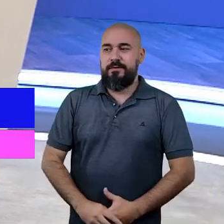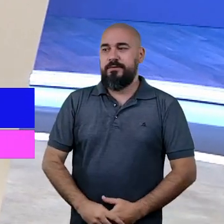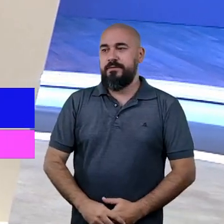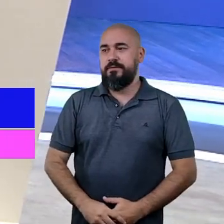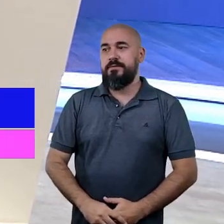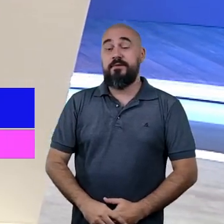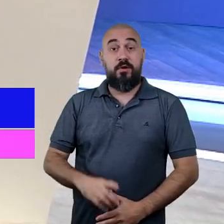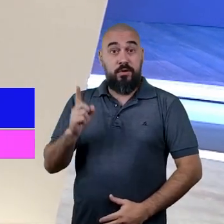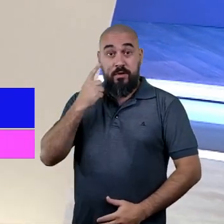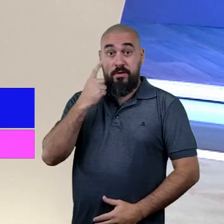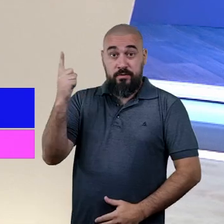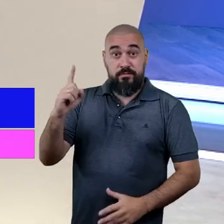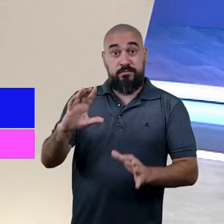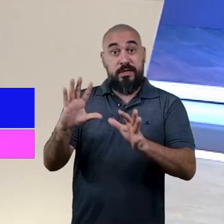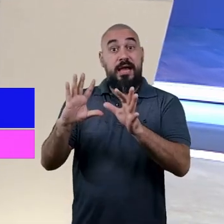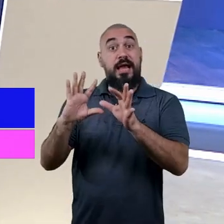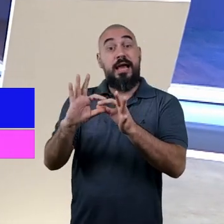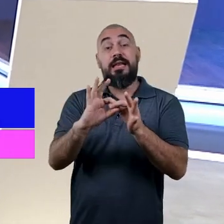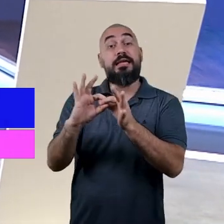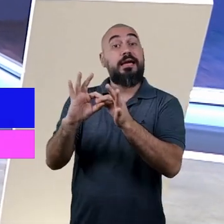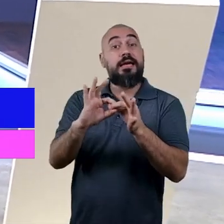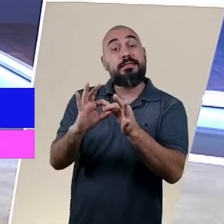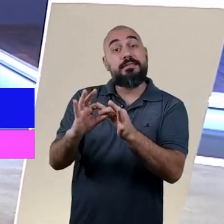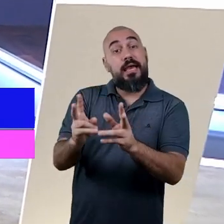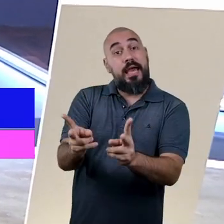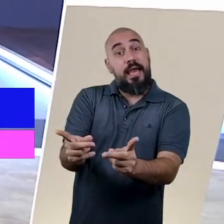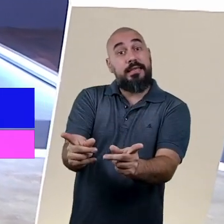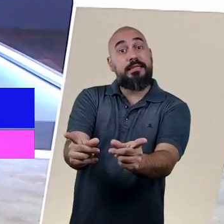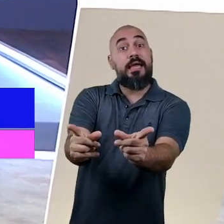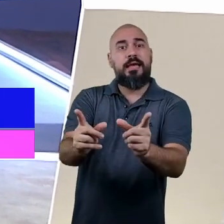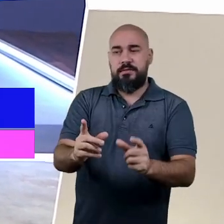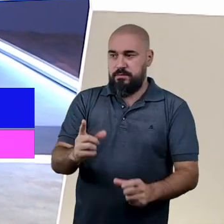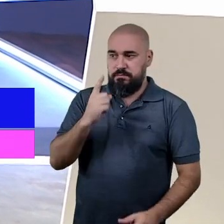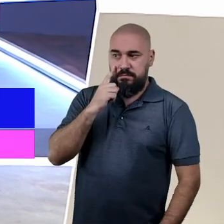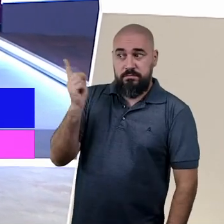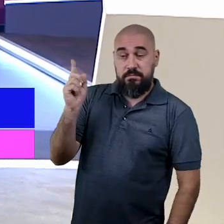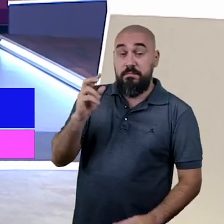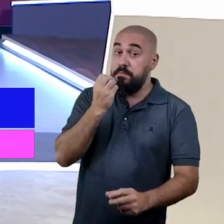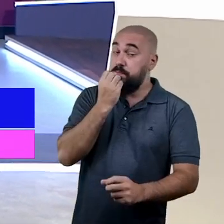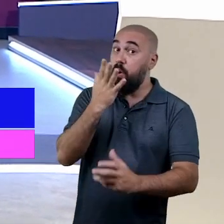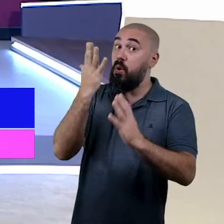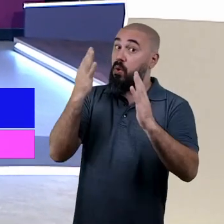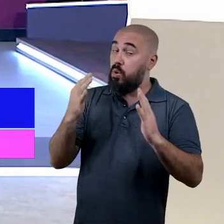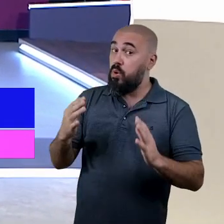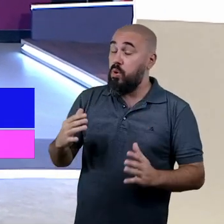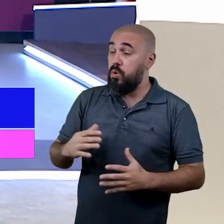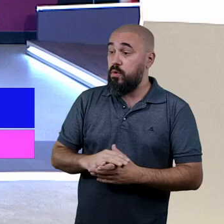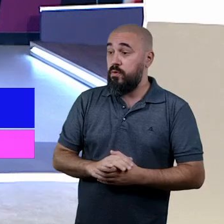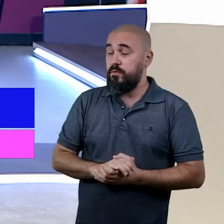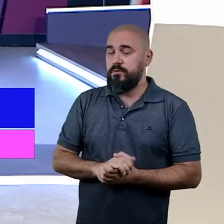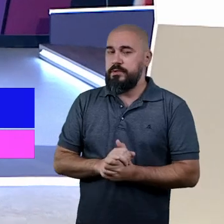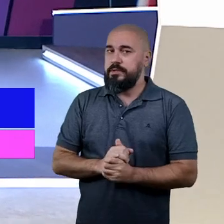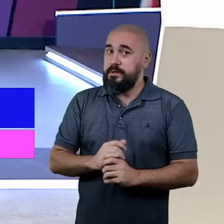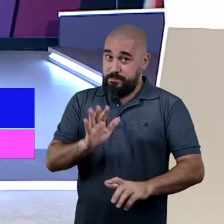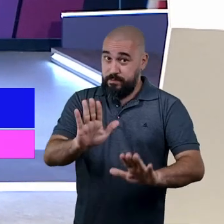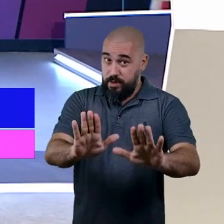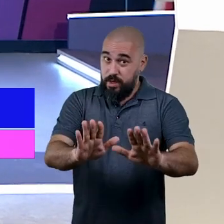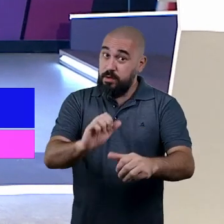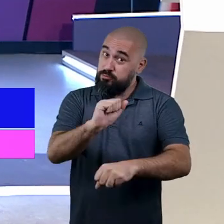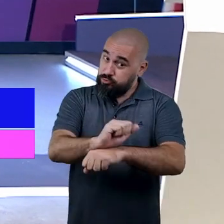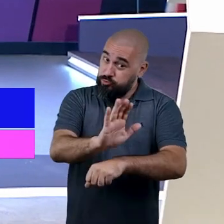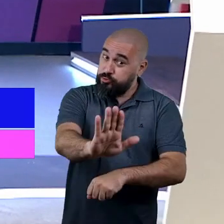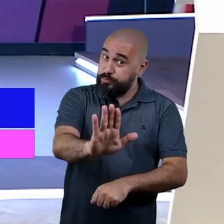o tema de hoje? A Aliança Eterna. Esse tema aqui é um tema, olha, eletrizante. Se prepara aí, tá? Não levanta